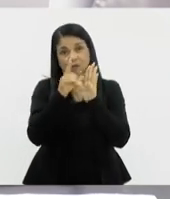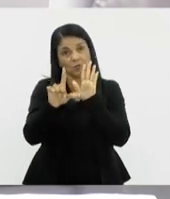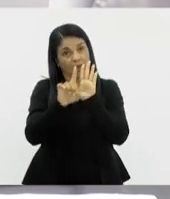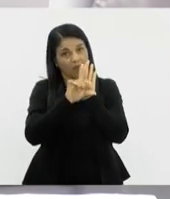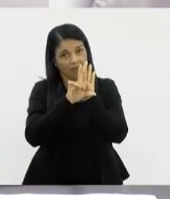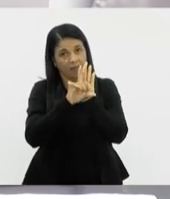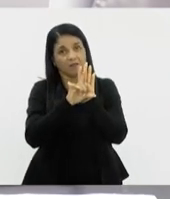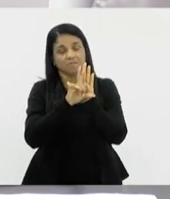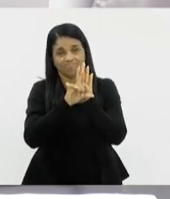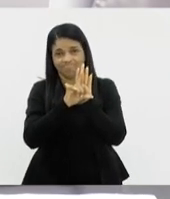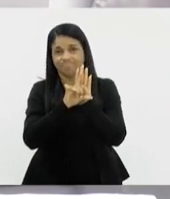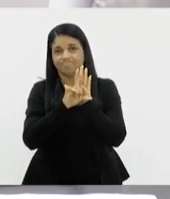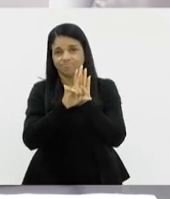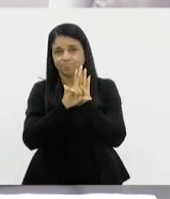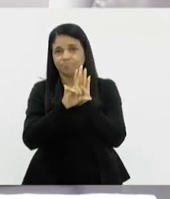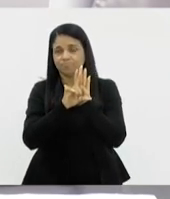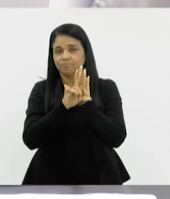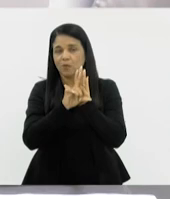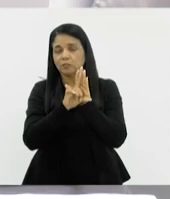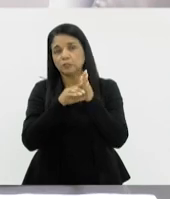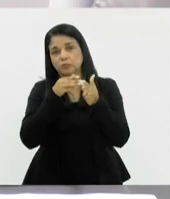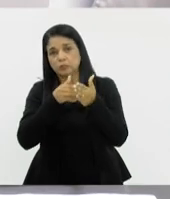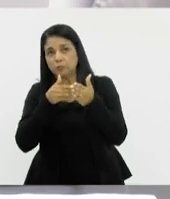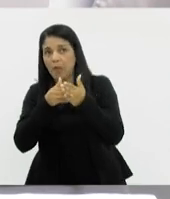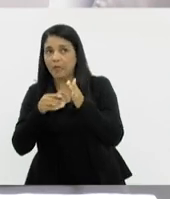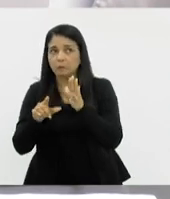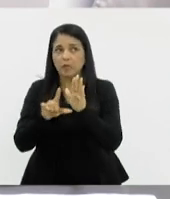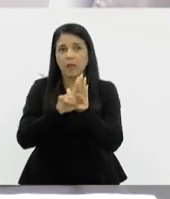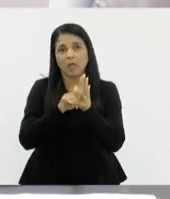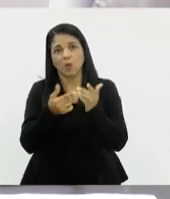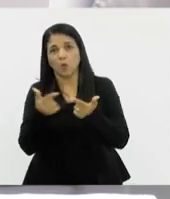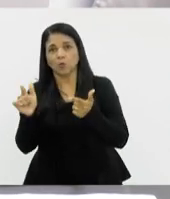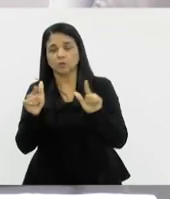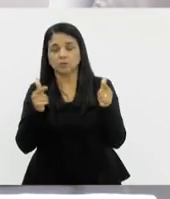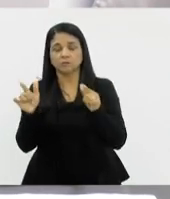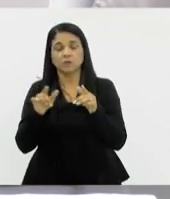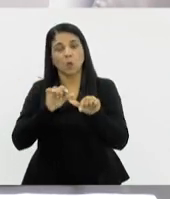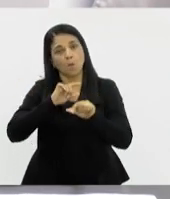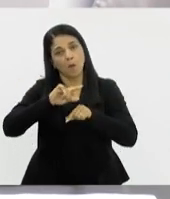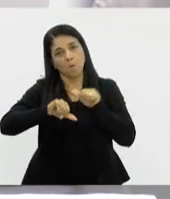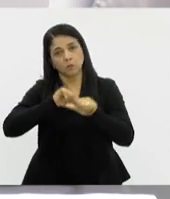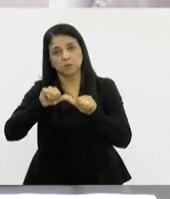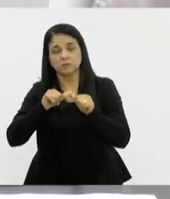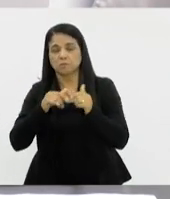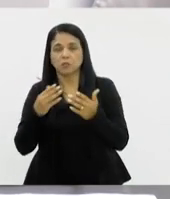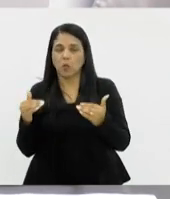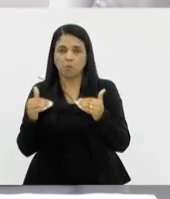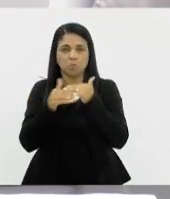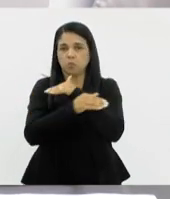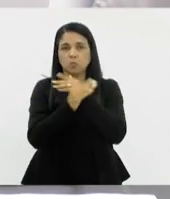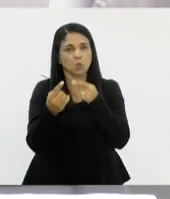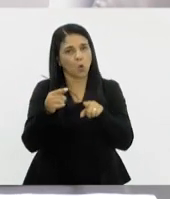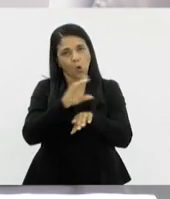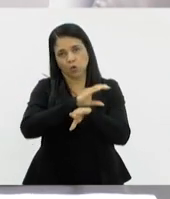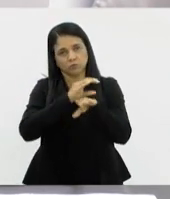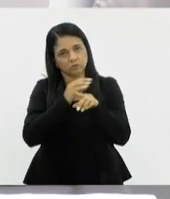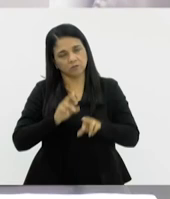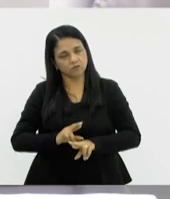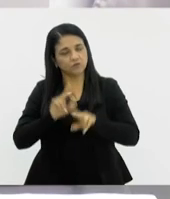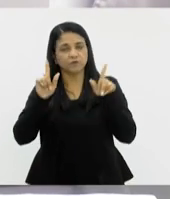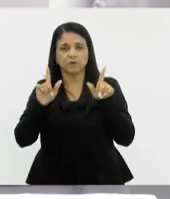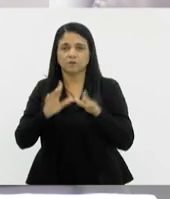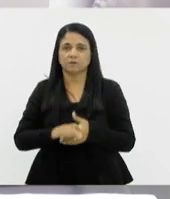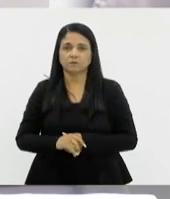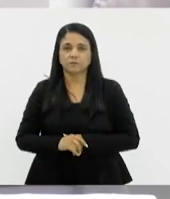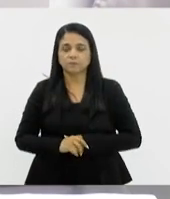de lei ordinária. Pode esbarrar numa ilegalidade, numa alteração da própria lei, mas não há inconstitucionalidade. Então, nesse sentido, que alterei o parecer pela